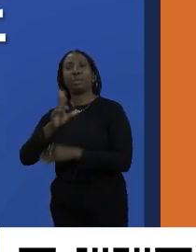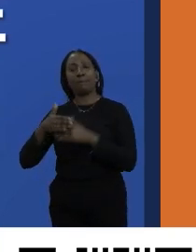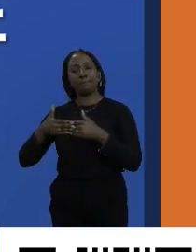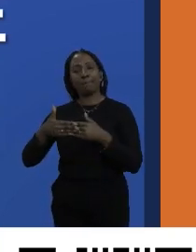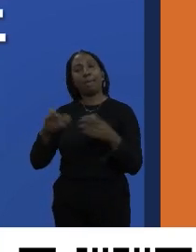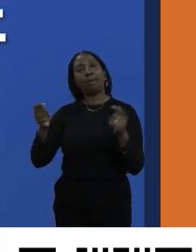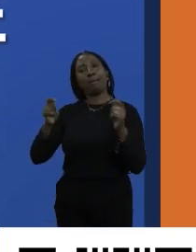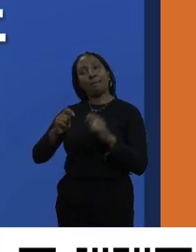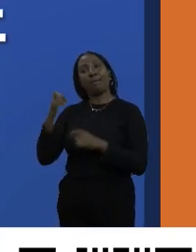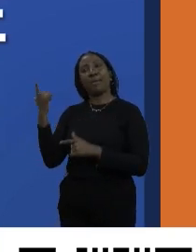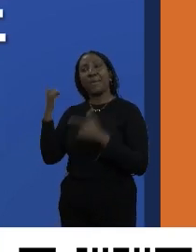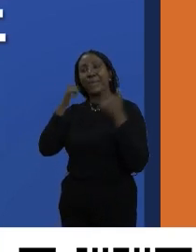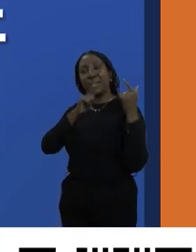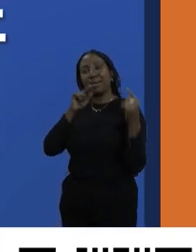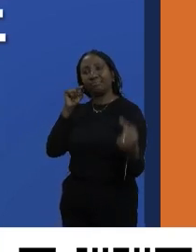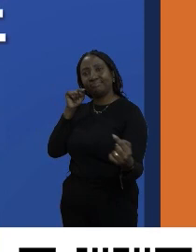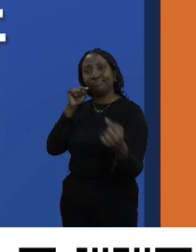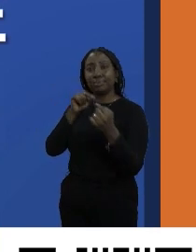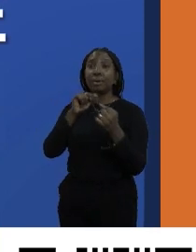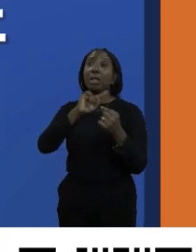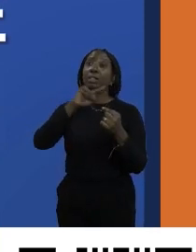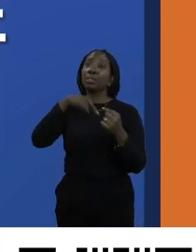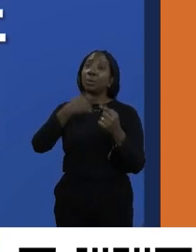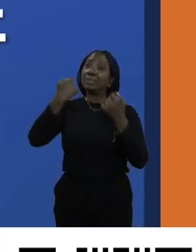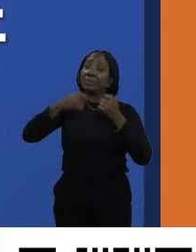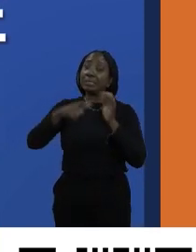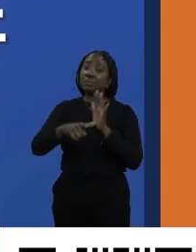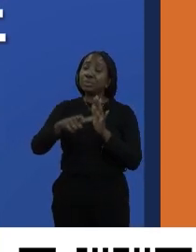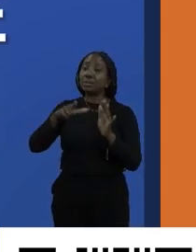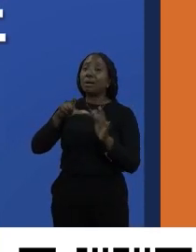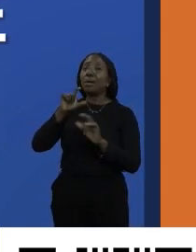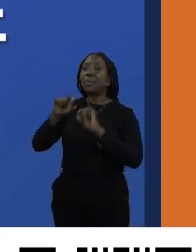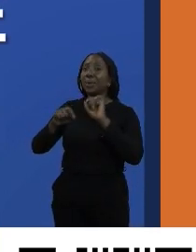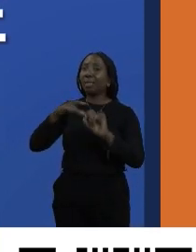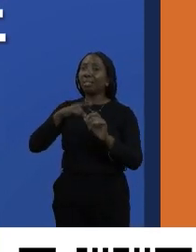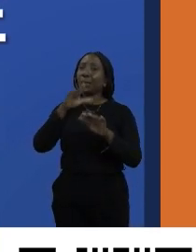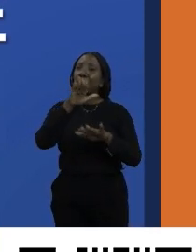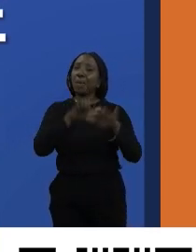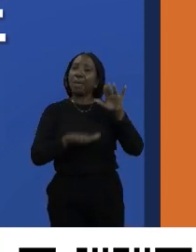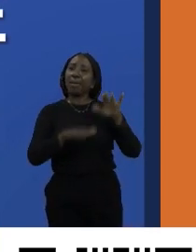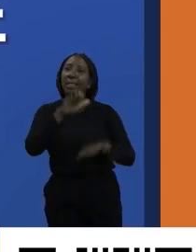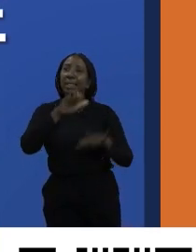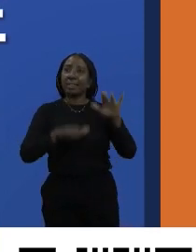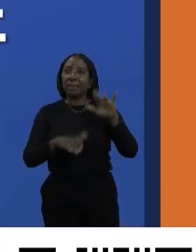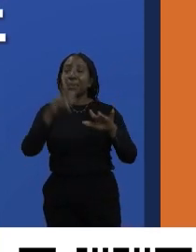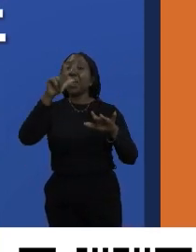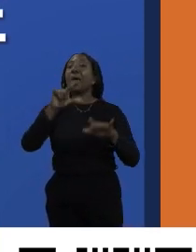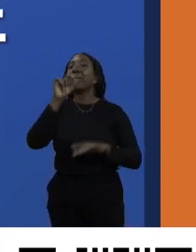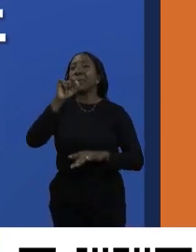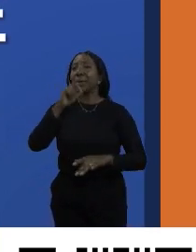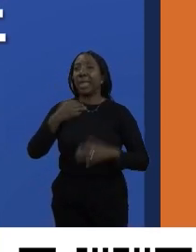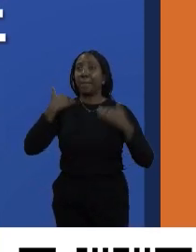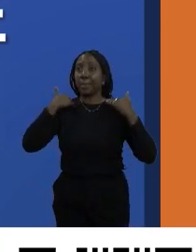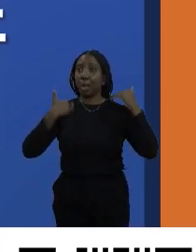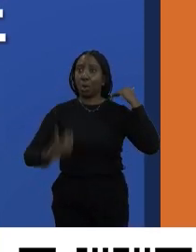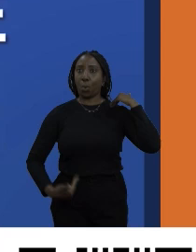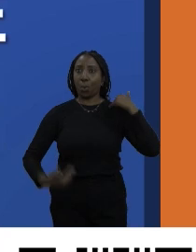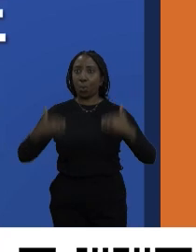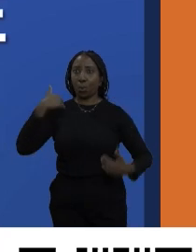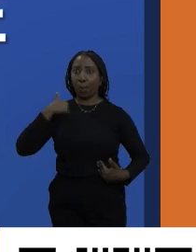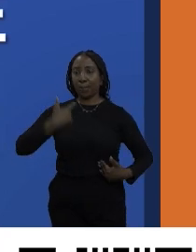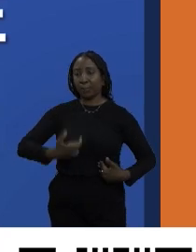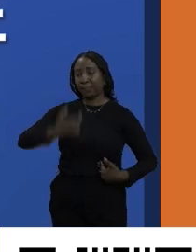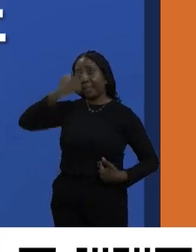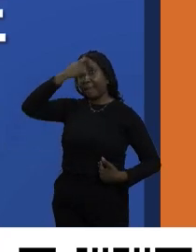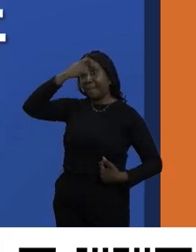seja alcançada no máximo, a gente precisa encontrar um equilíbrio corpo, mente e alma. O que é